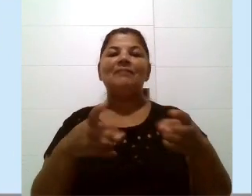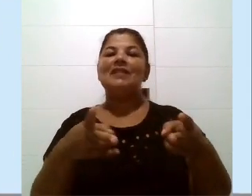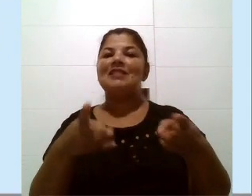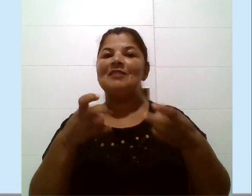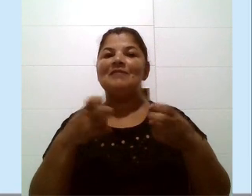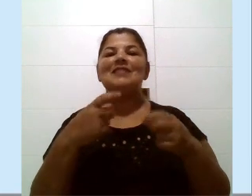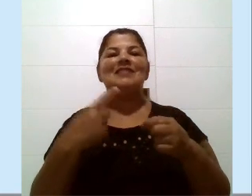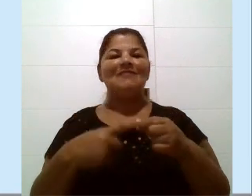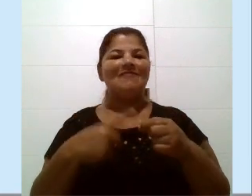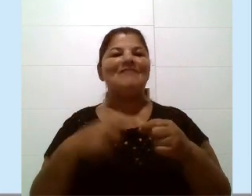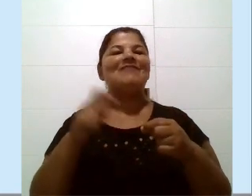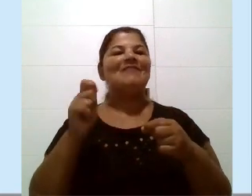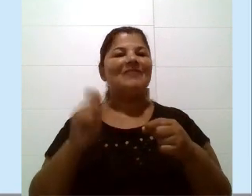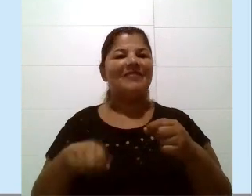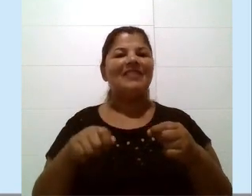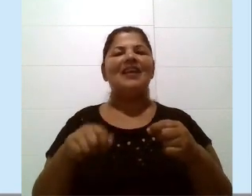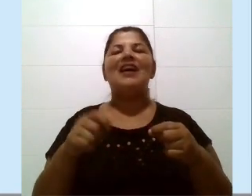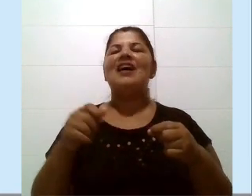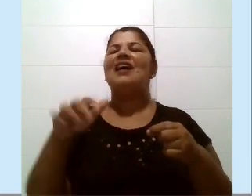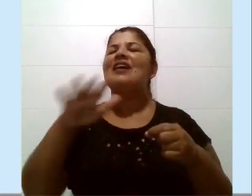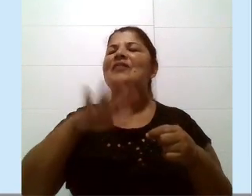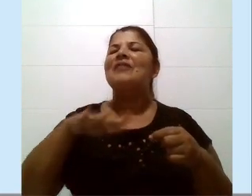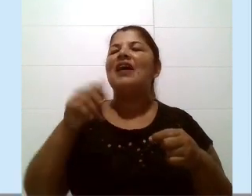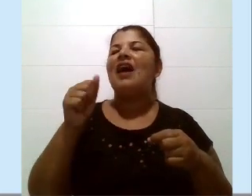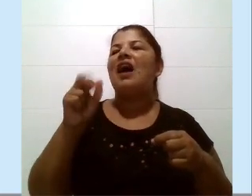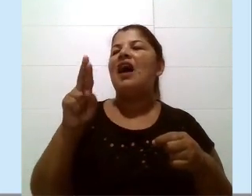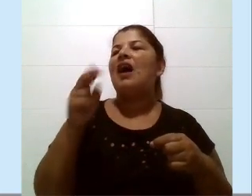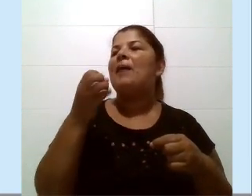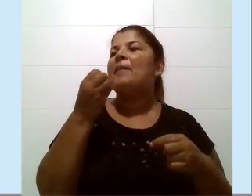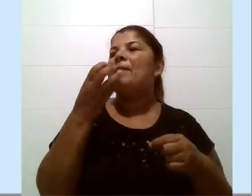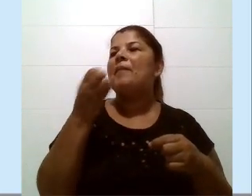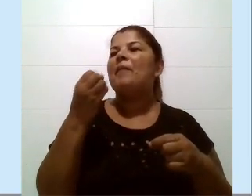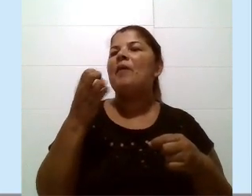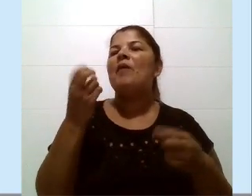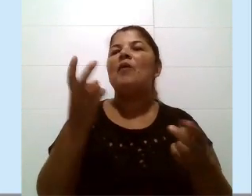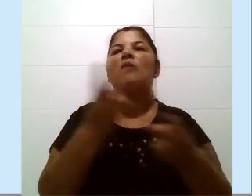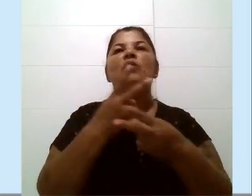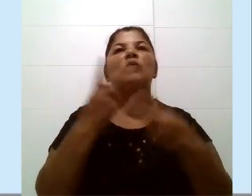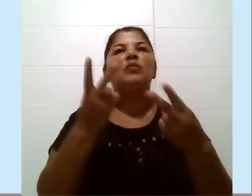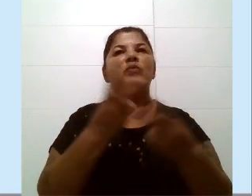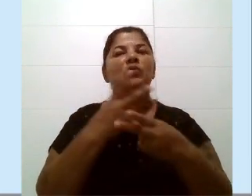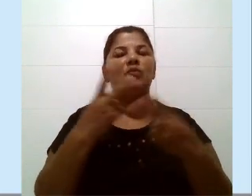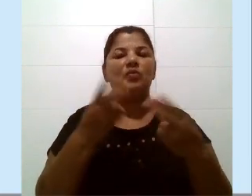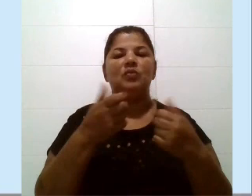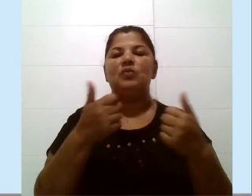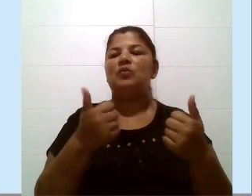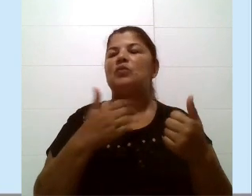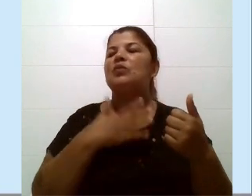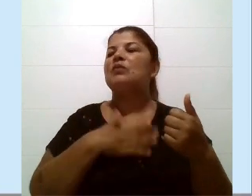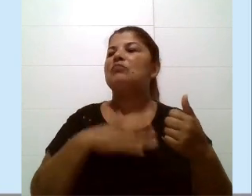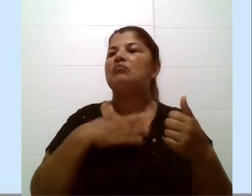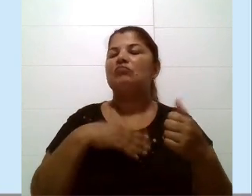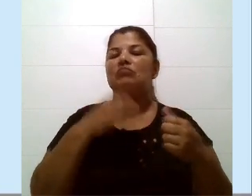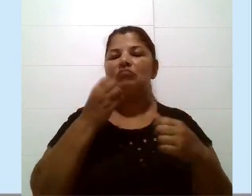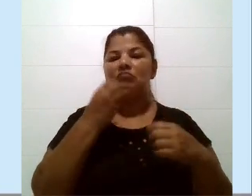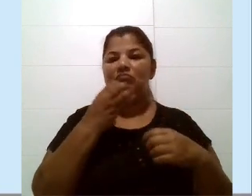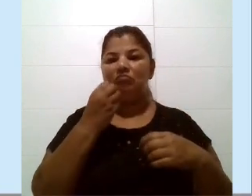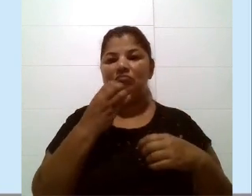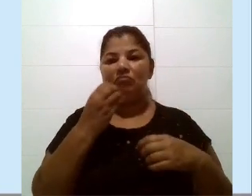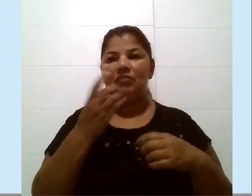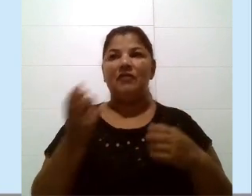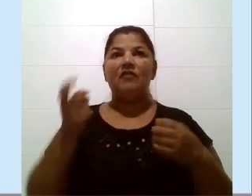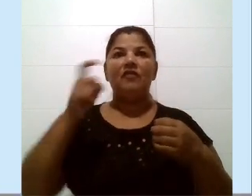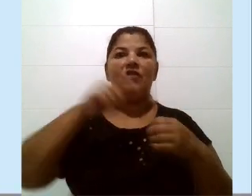consegue receber uma brisa mais fresca, você consegue estar num ambiente um pouco mais agradável, um ambiente do campo. Quando você volta